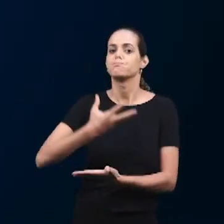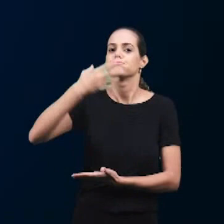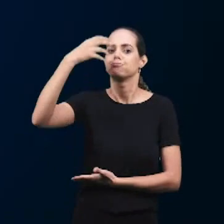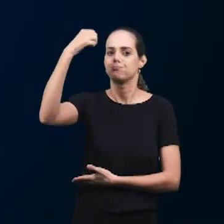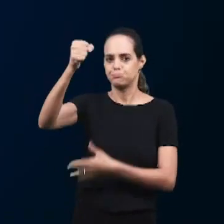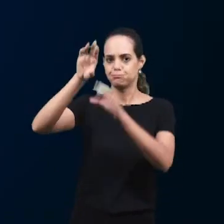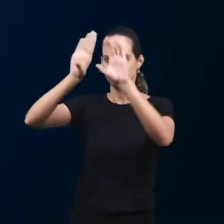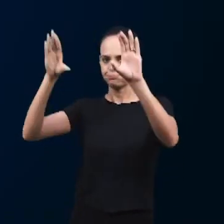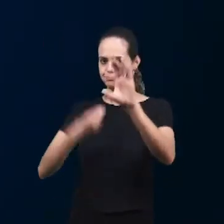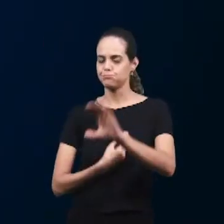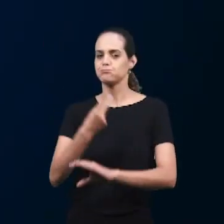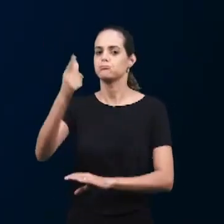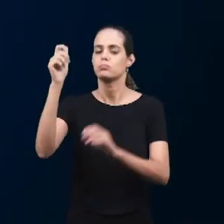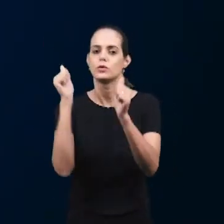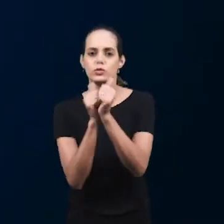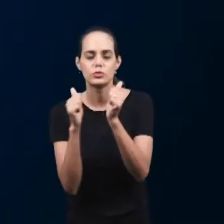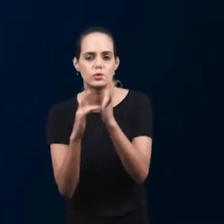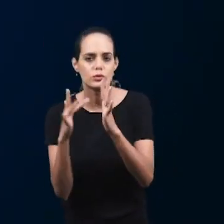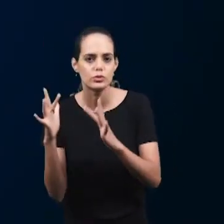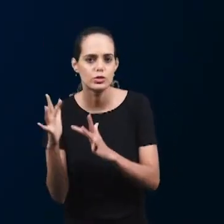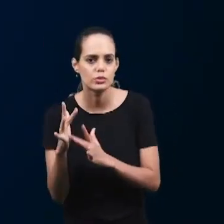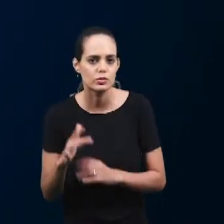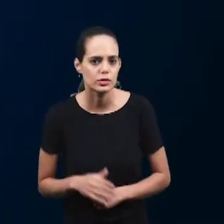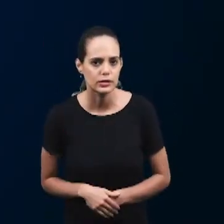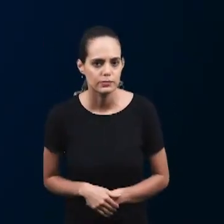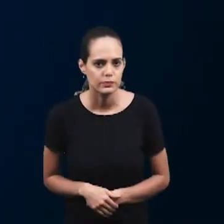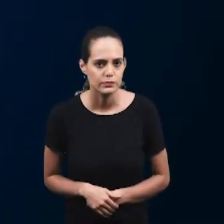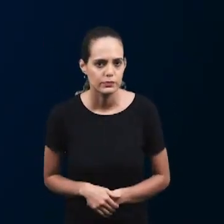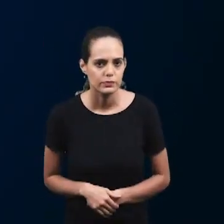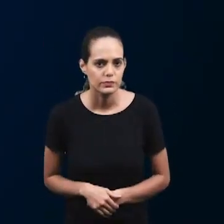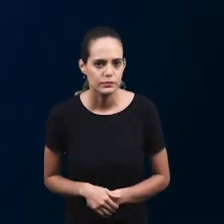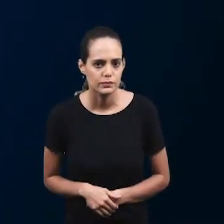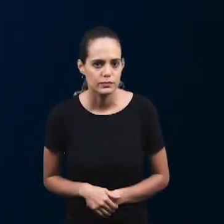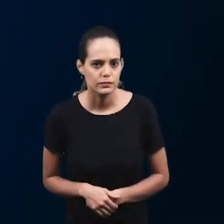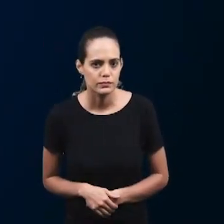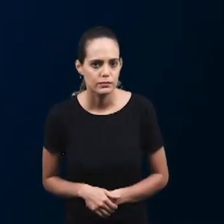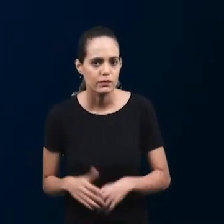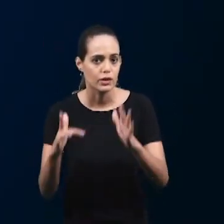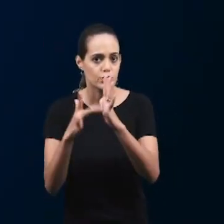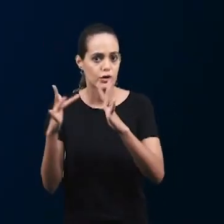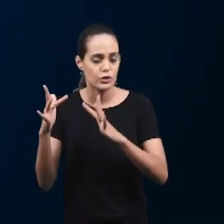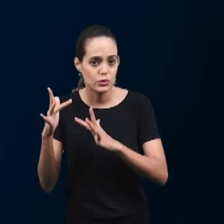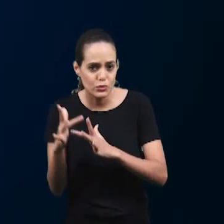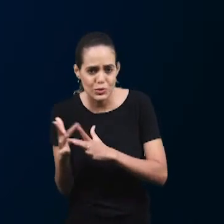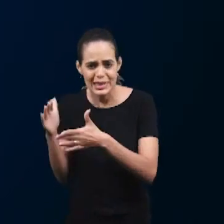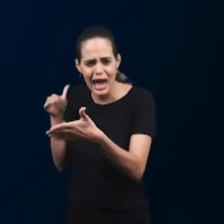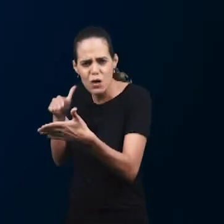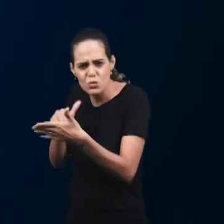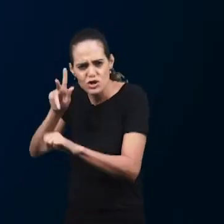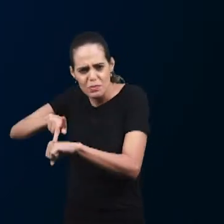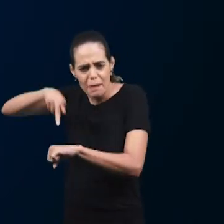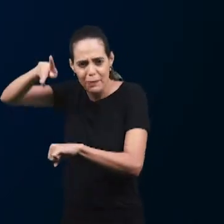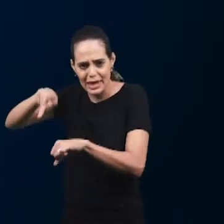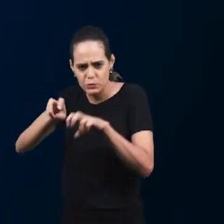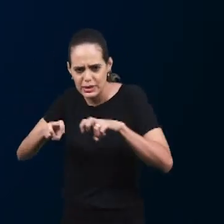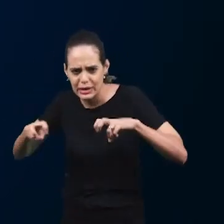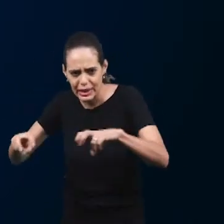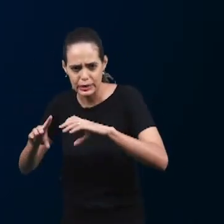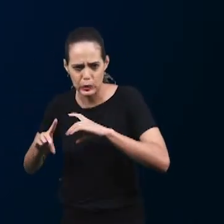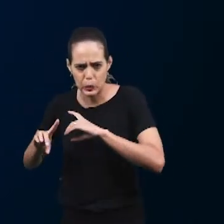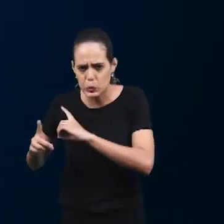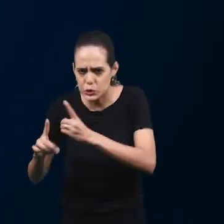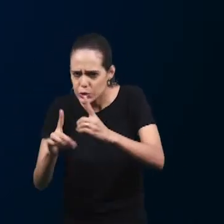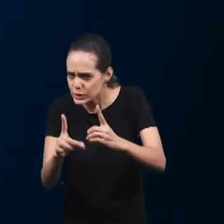vida eterna com o Senhor Jesus. O Senhor Jesus, ele não utilizou das ervas amargosas na última